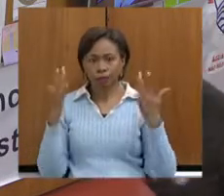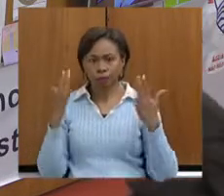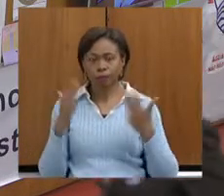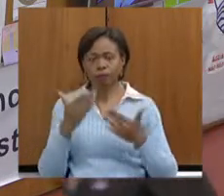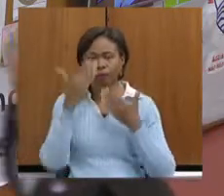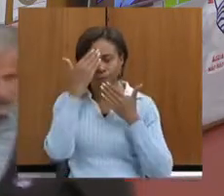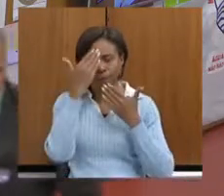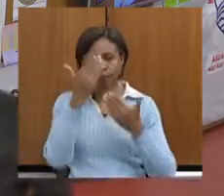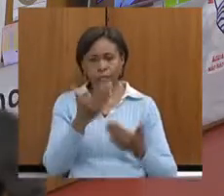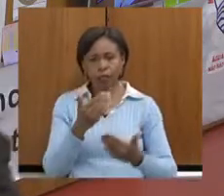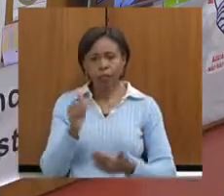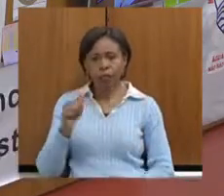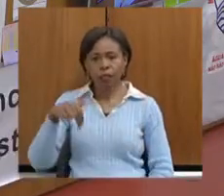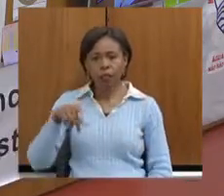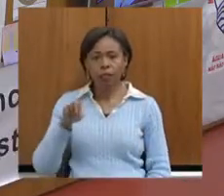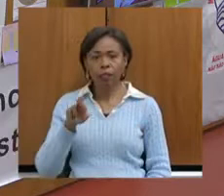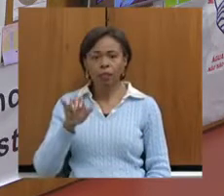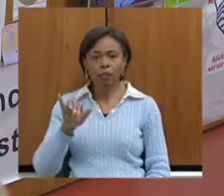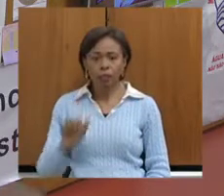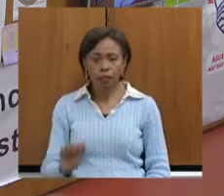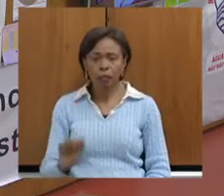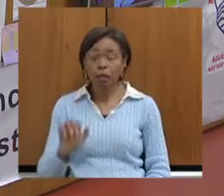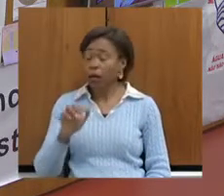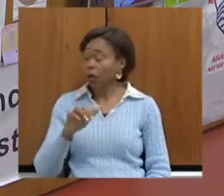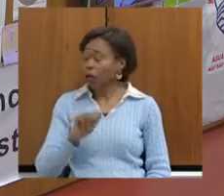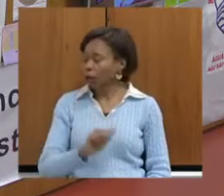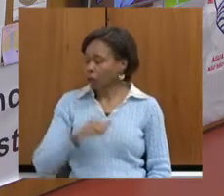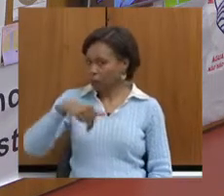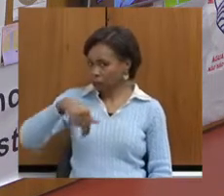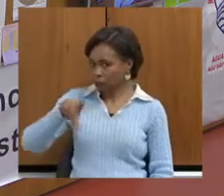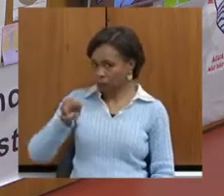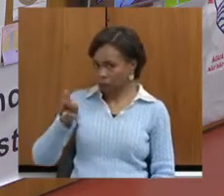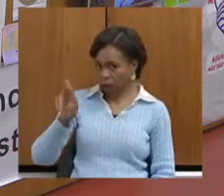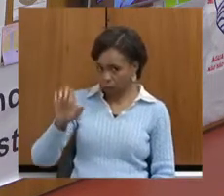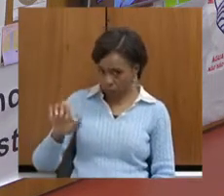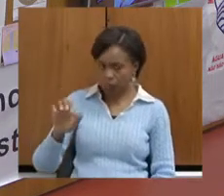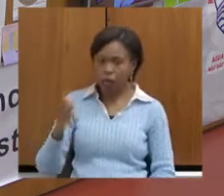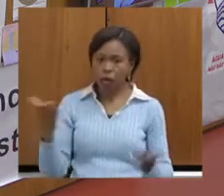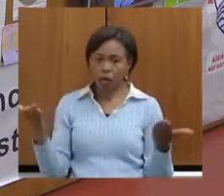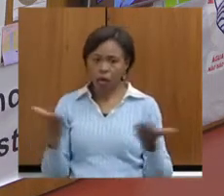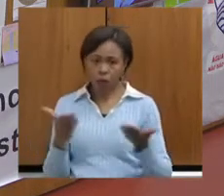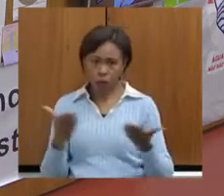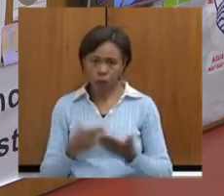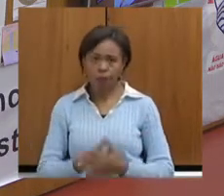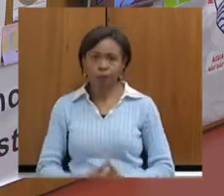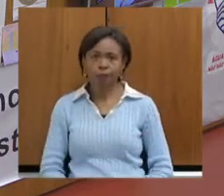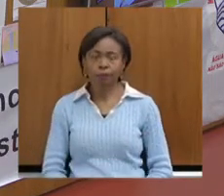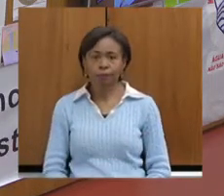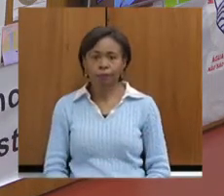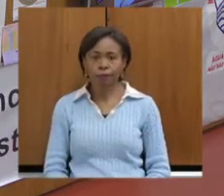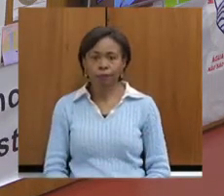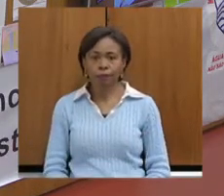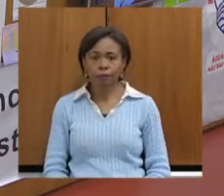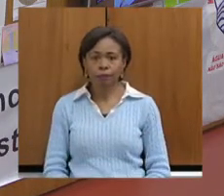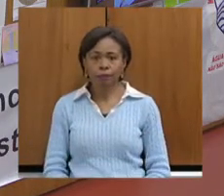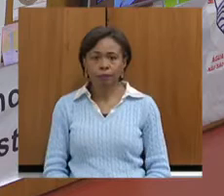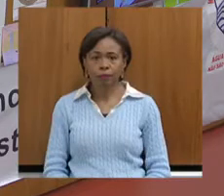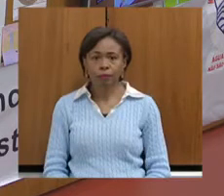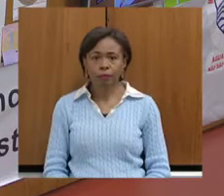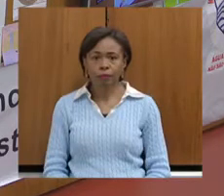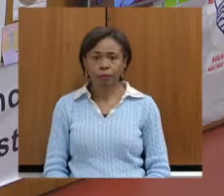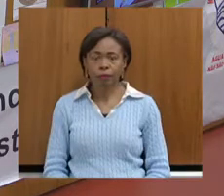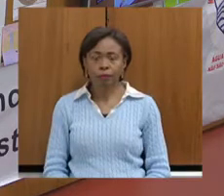bom obrigada André Gonçalves na sequência Vera Lúcia atingida de Gesteira e a nossa última